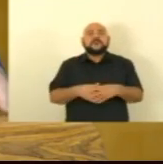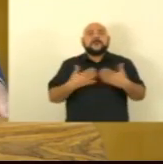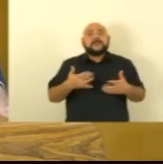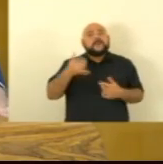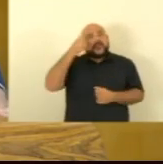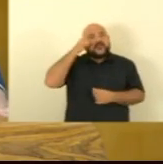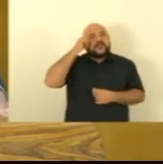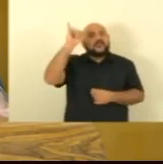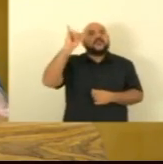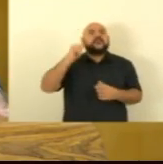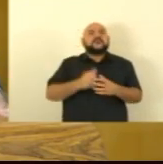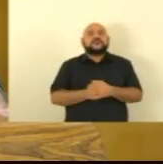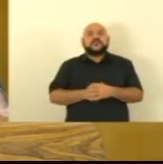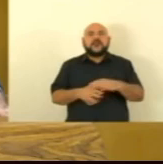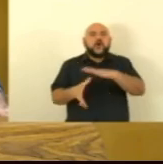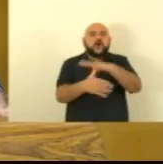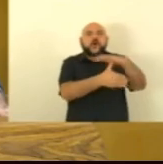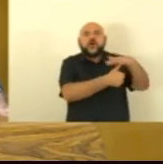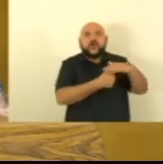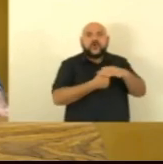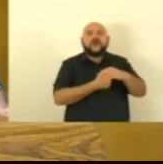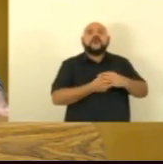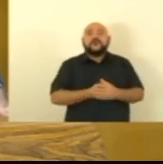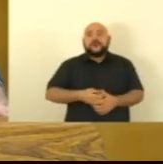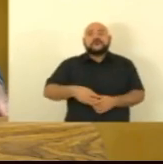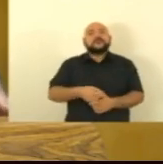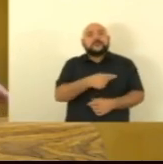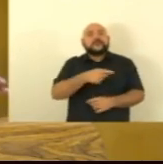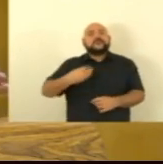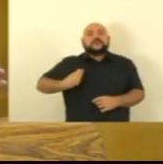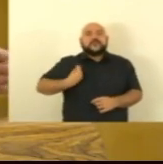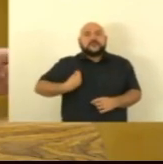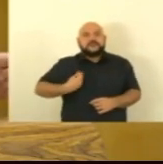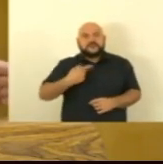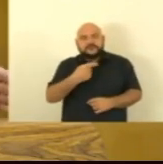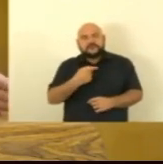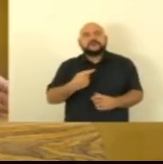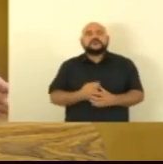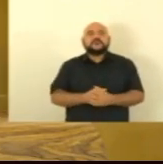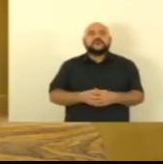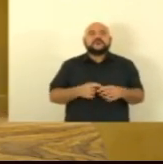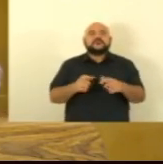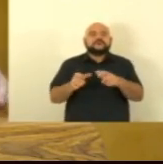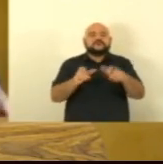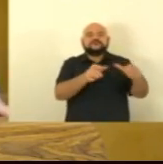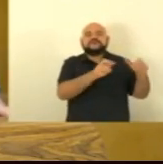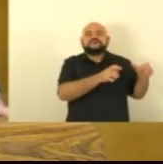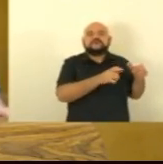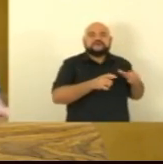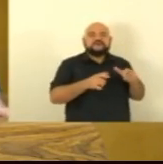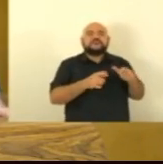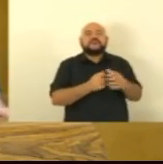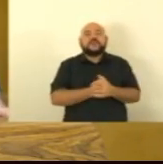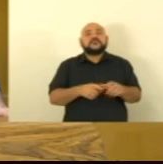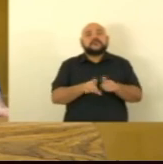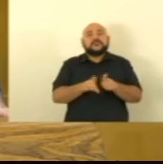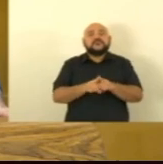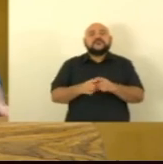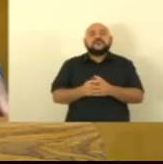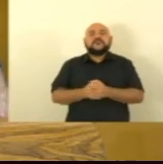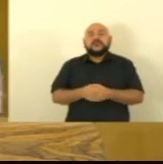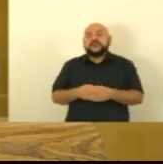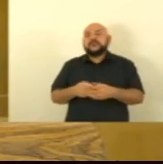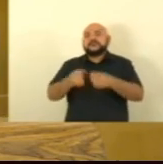nas comunidades, fazendo todo o itinerário previsto para as visitas tranquilizadoras.